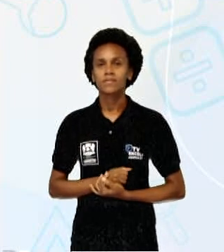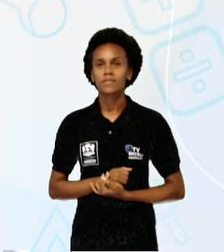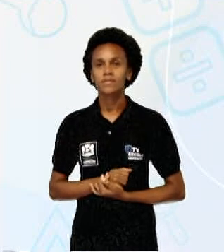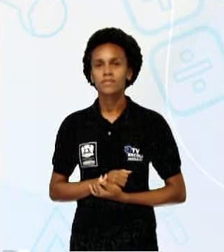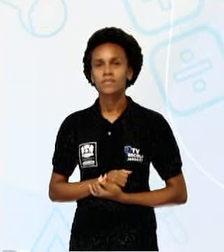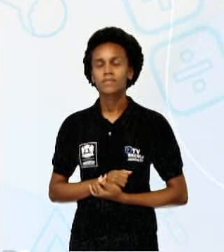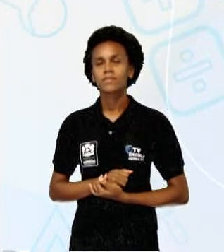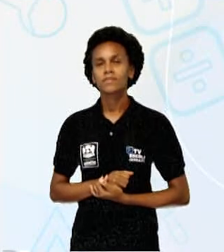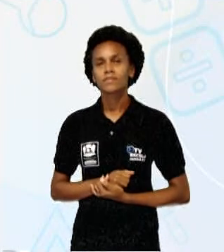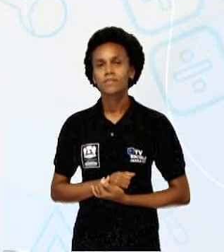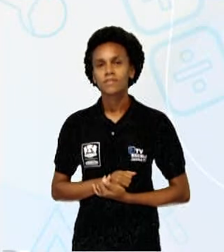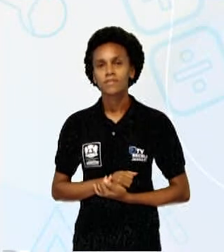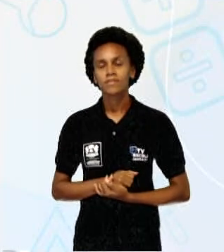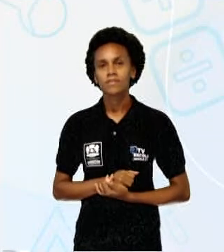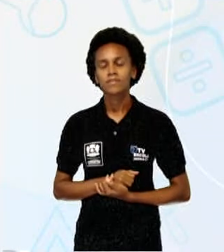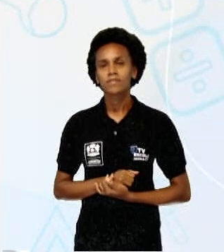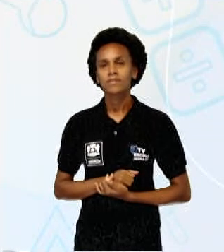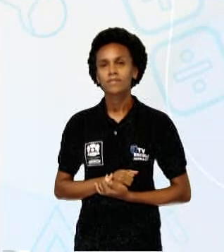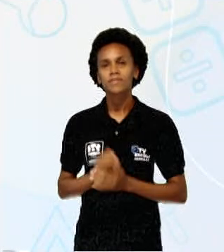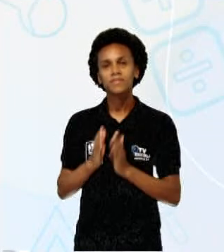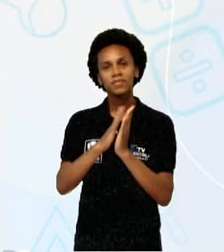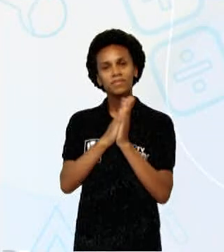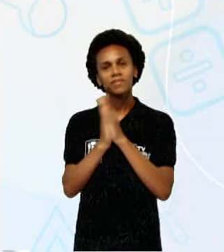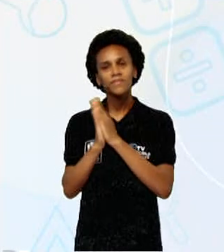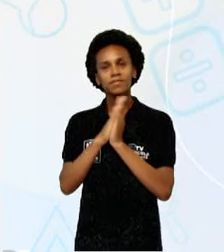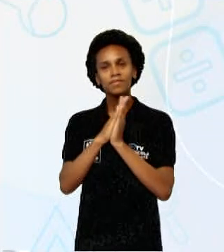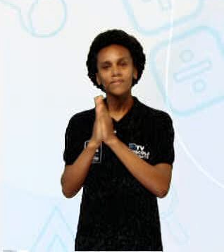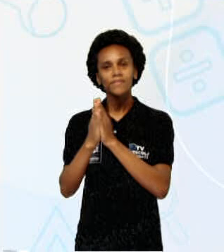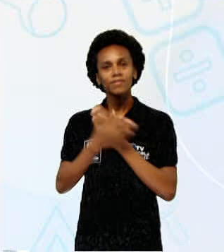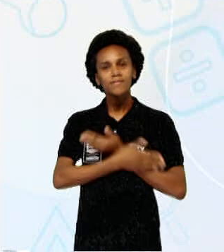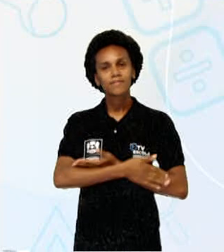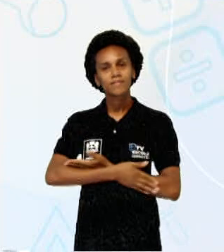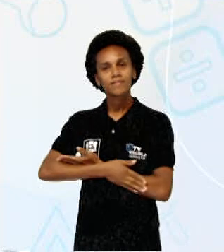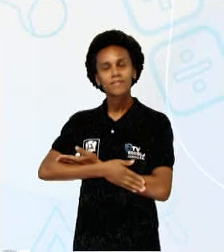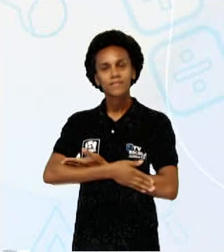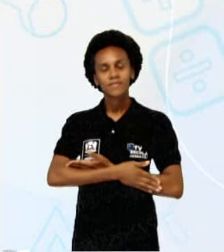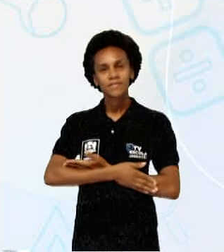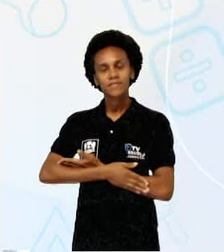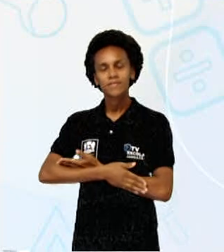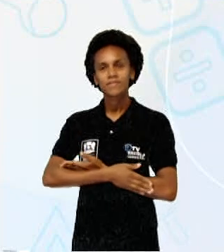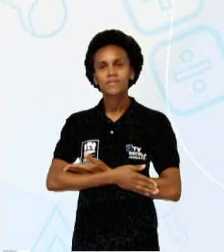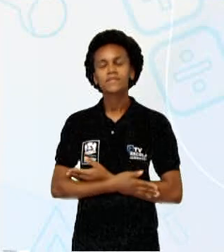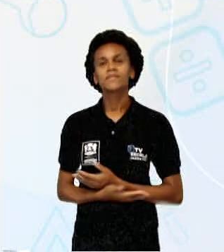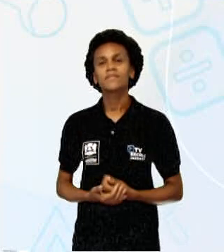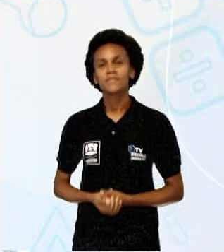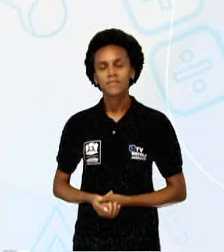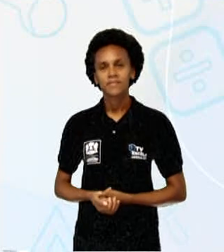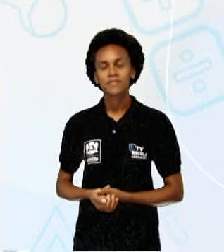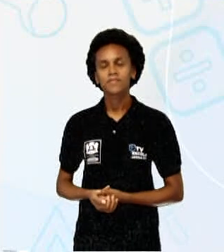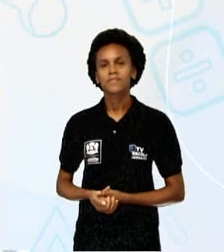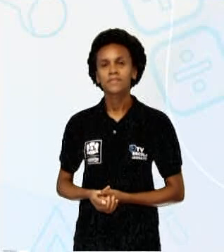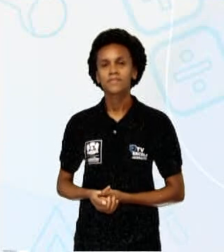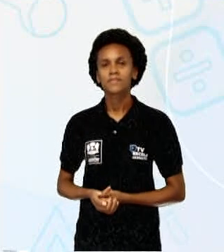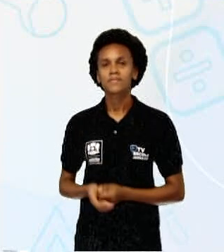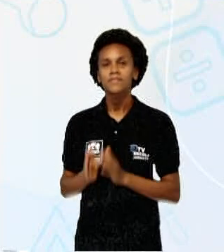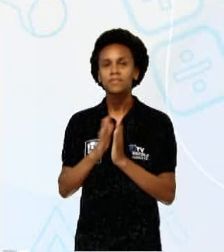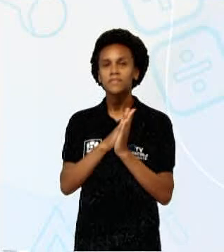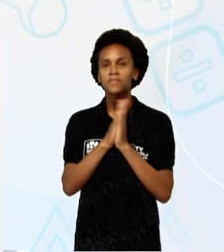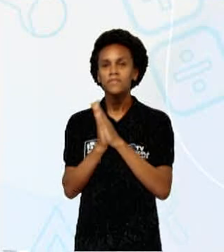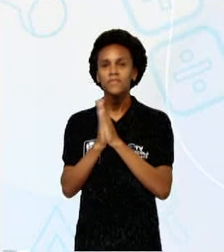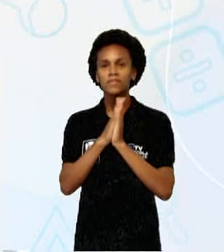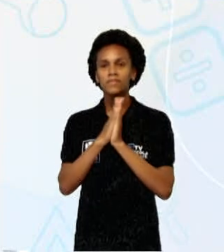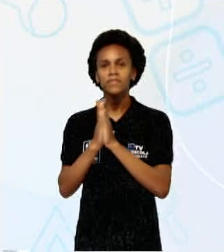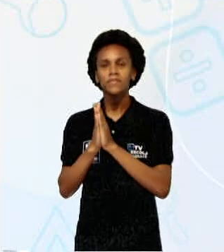Quais são as as bonecas Olha aí as bonecas que